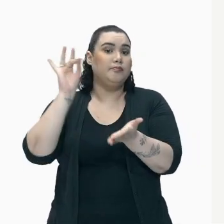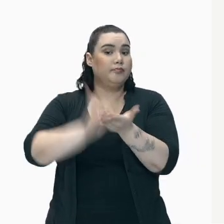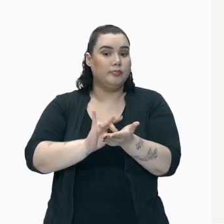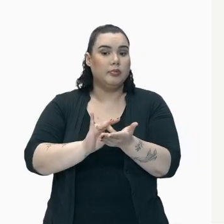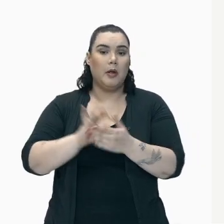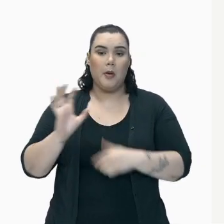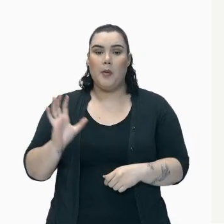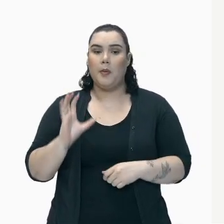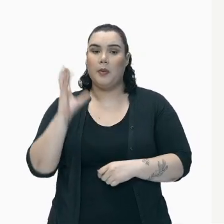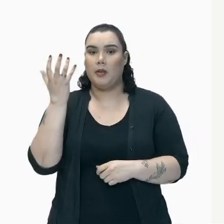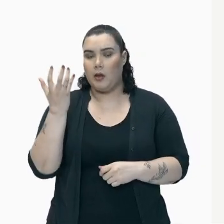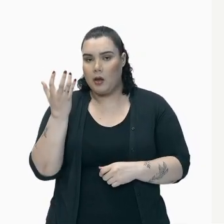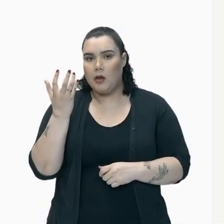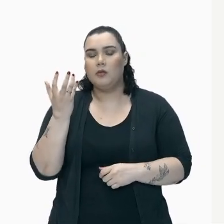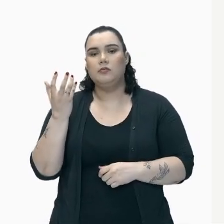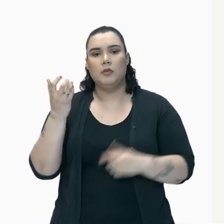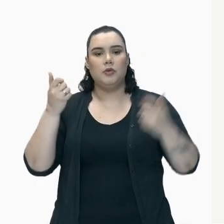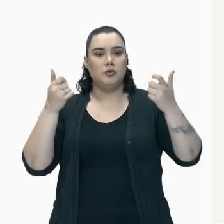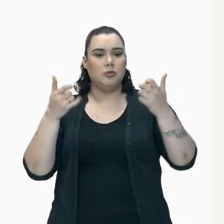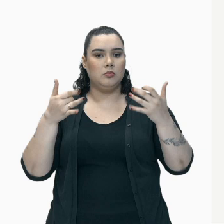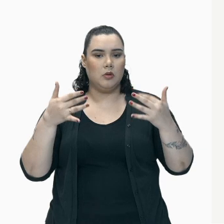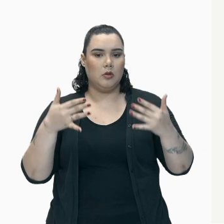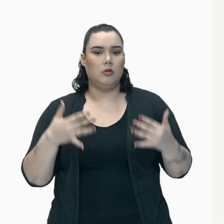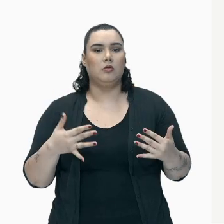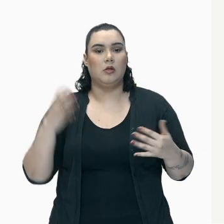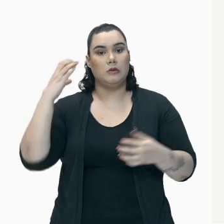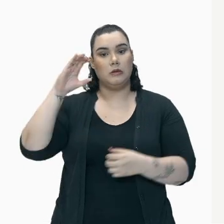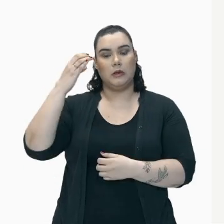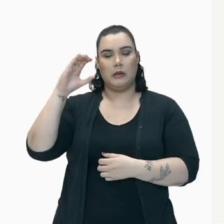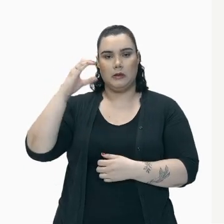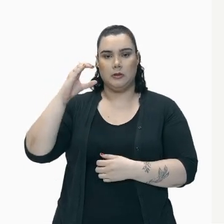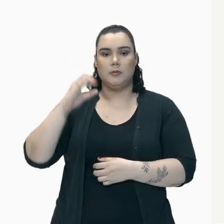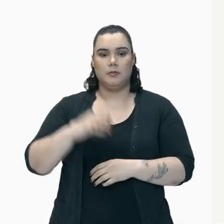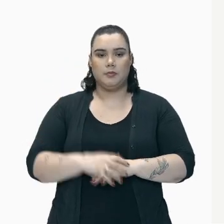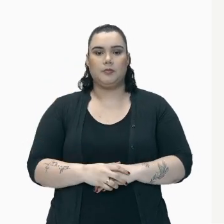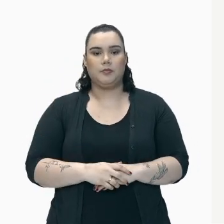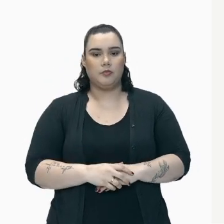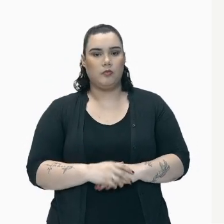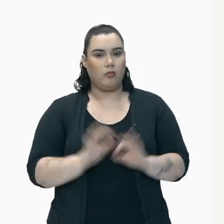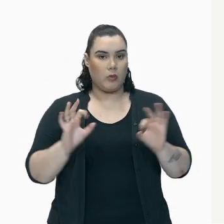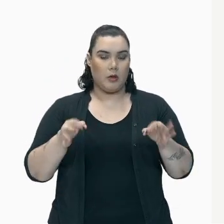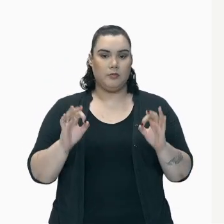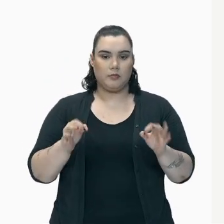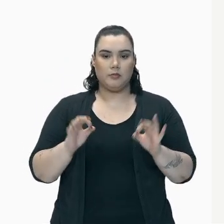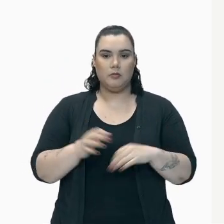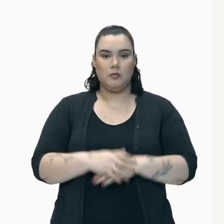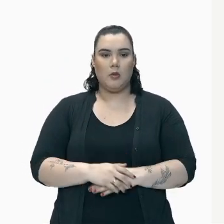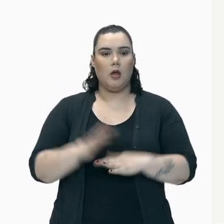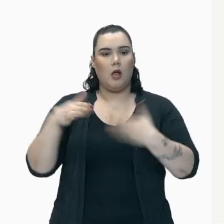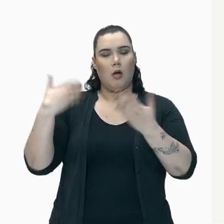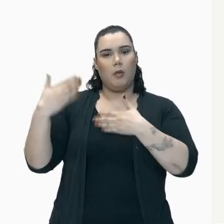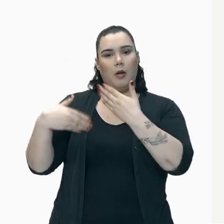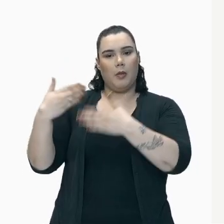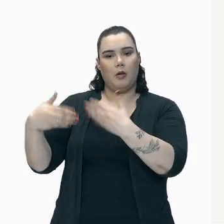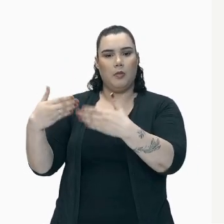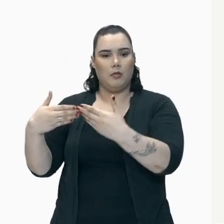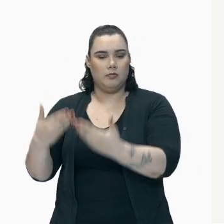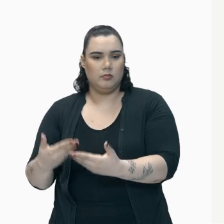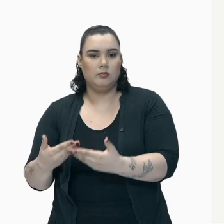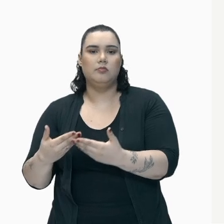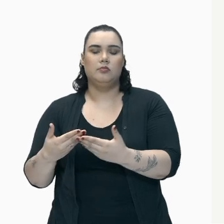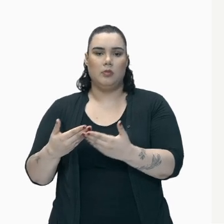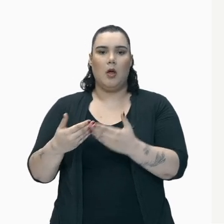acontecem explicados de uma forma científica. Tá legal? E aí, com o passar do tempo, a astronomia foi